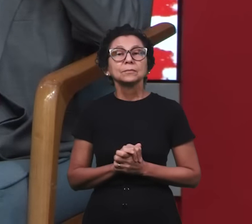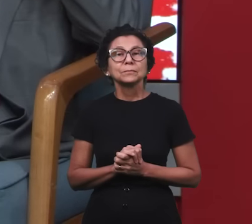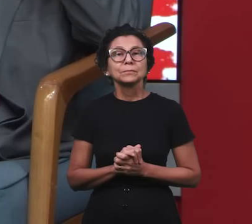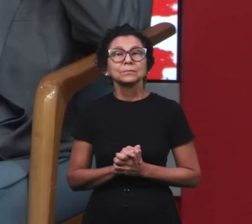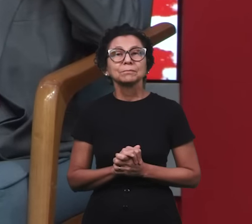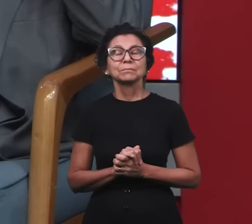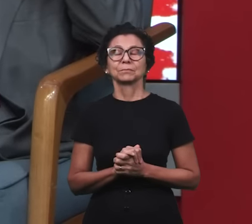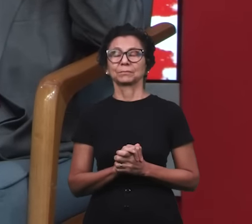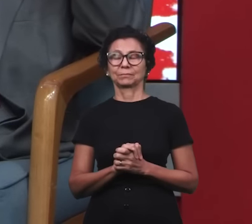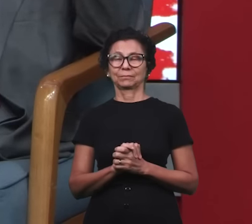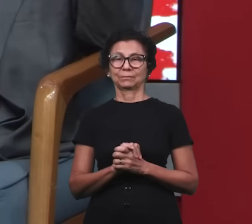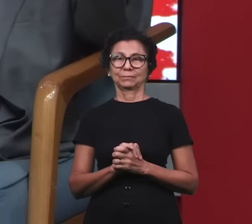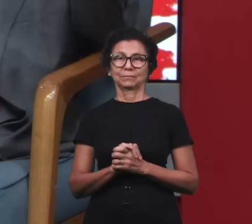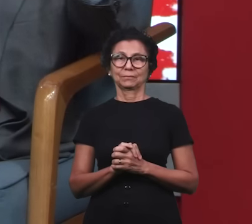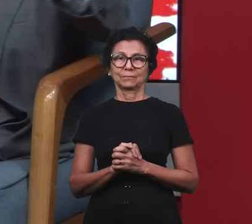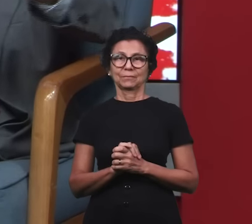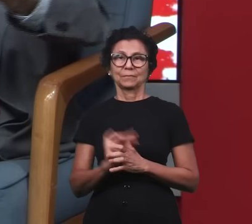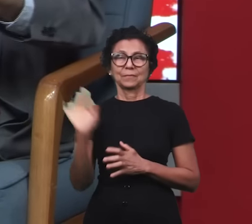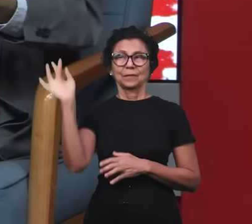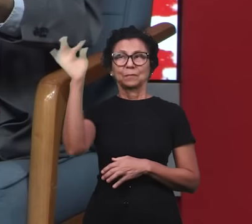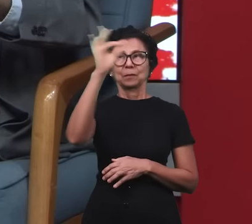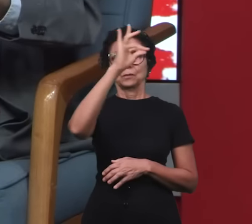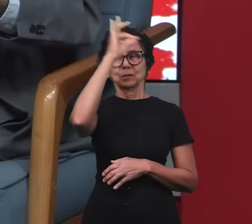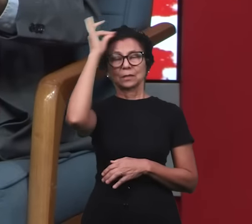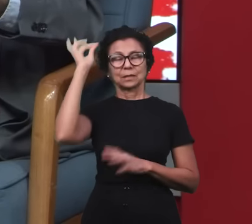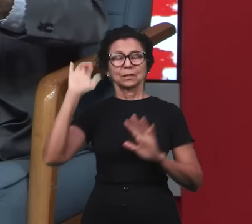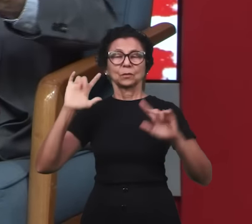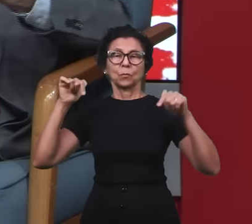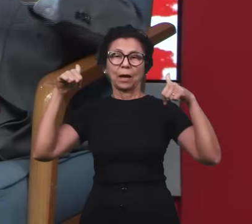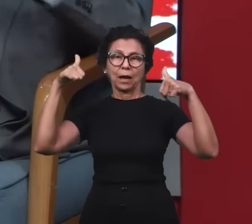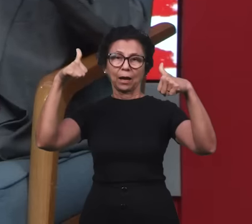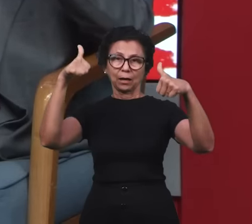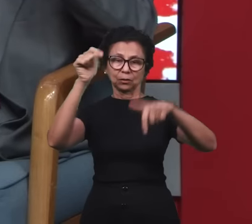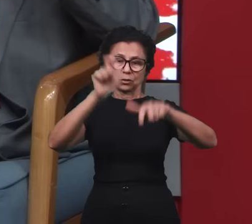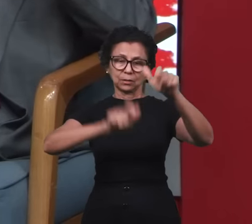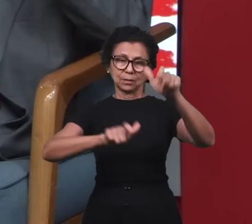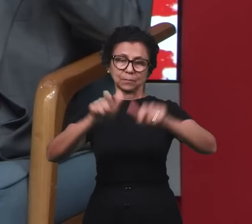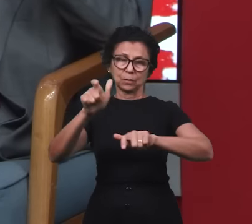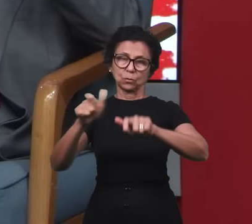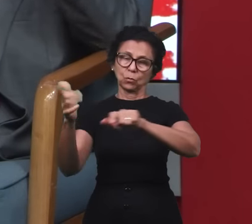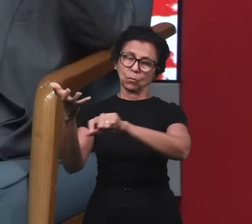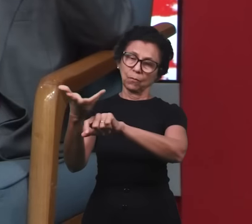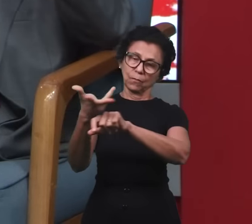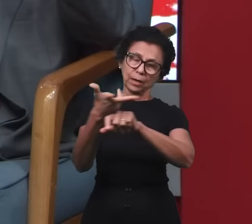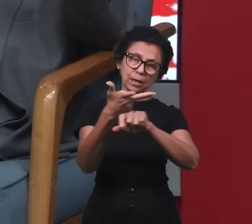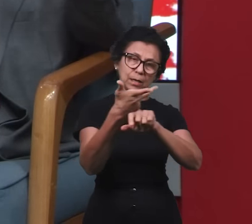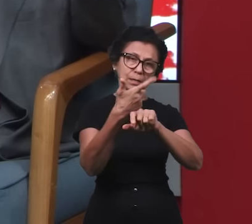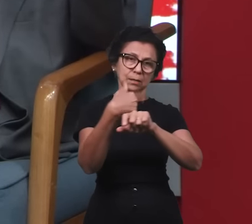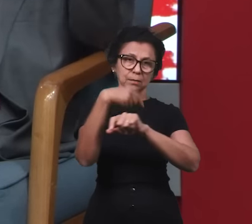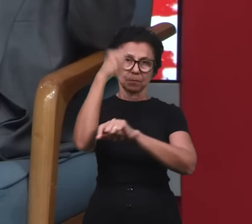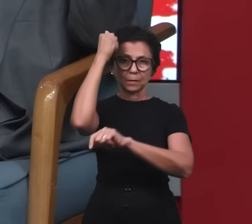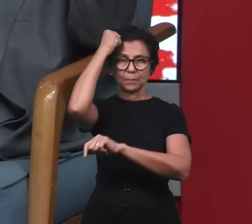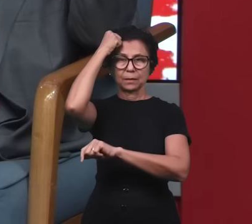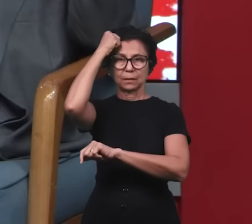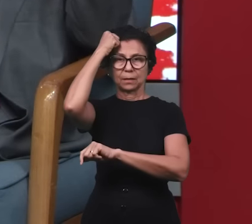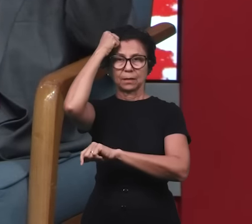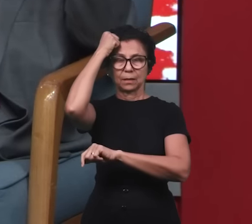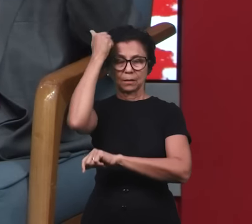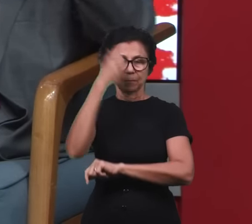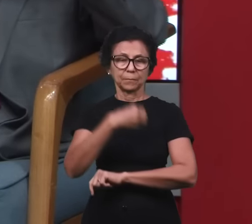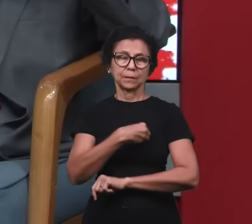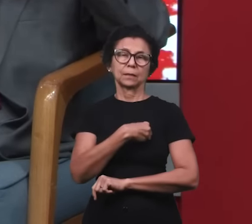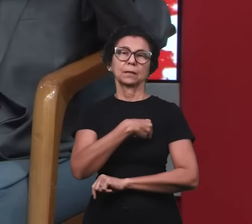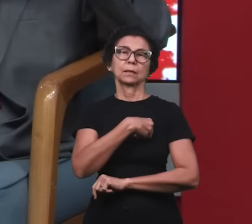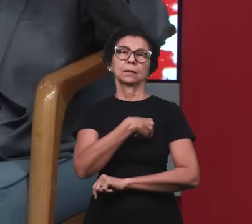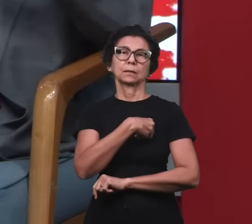o Espírito Santo se encarrega de operar. Porque o Espírito Santo operou aqui no homem,